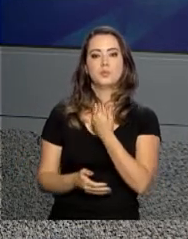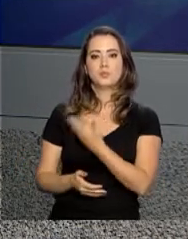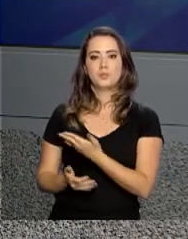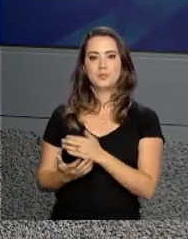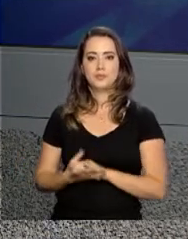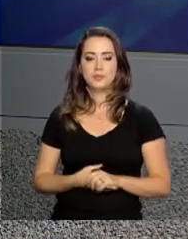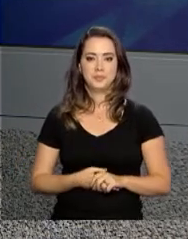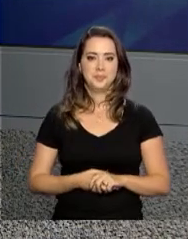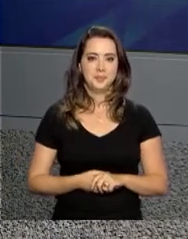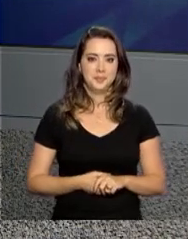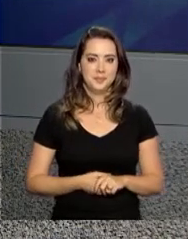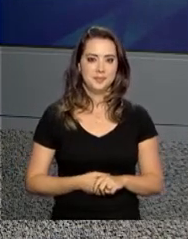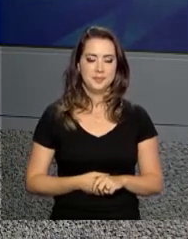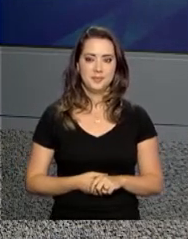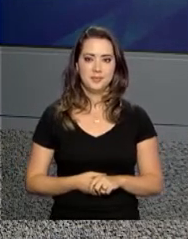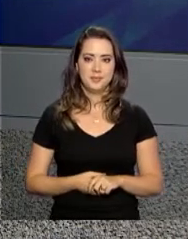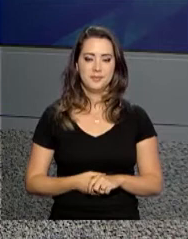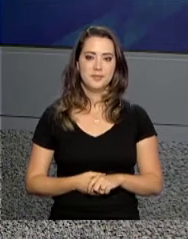é o